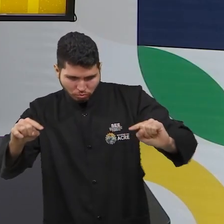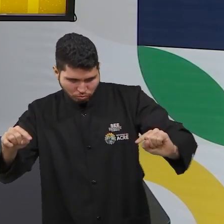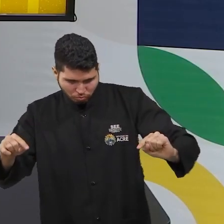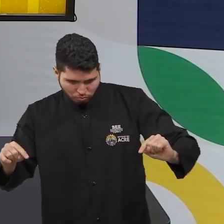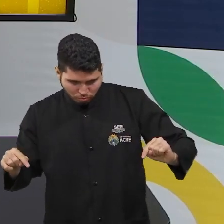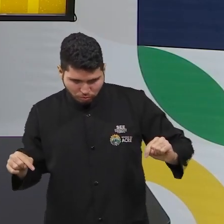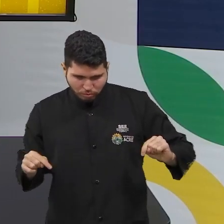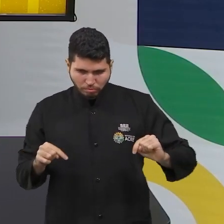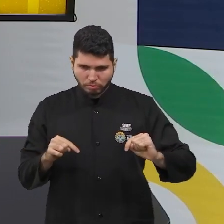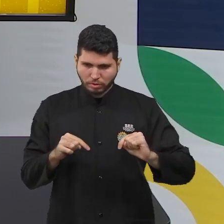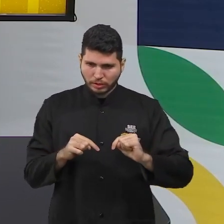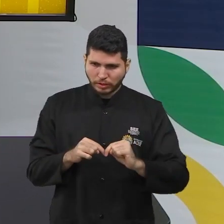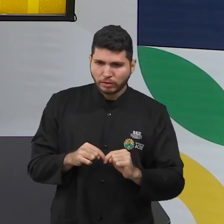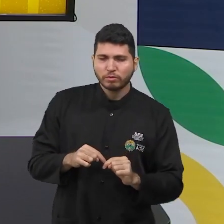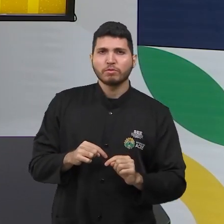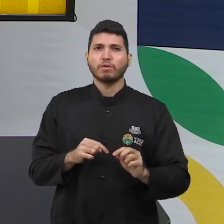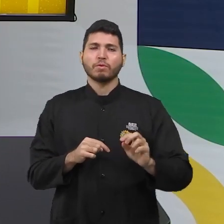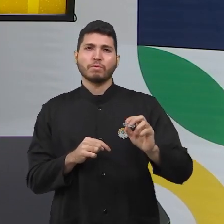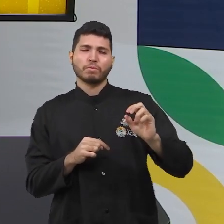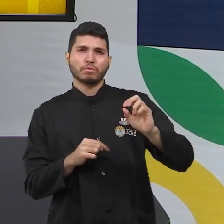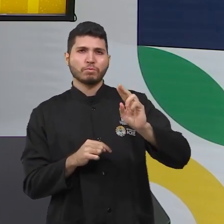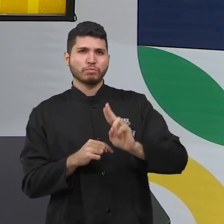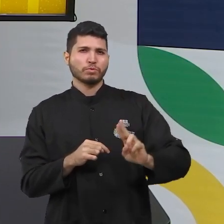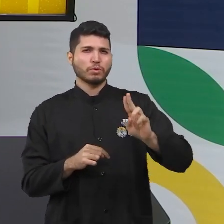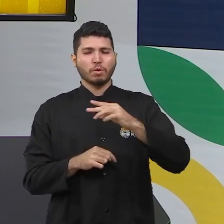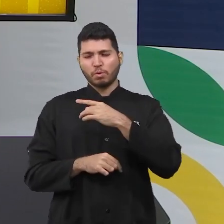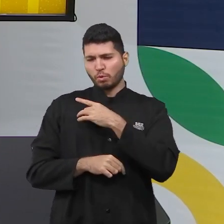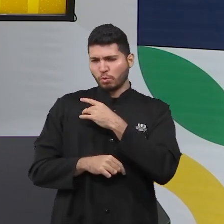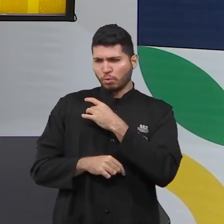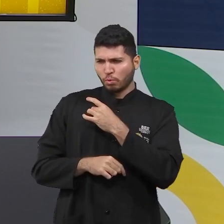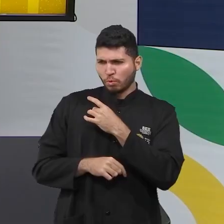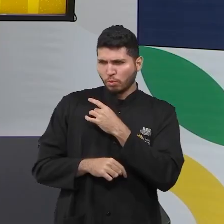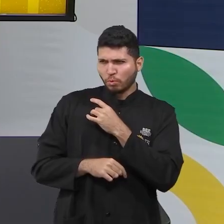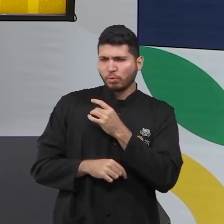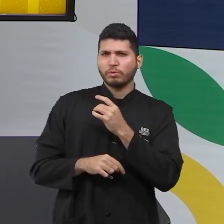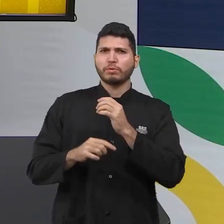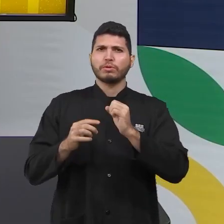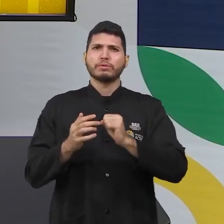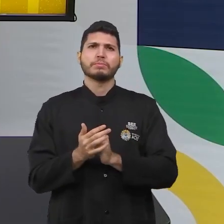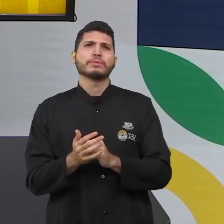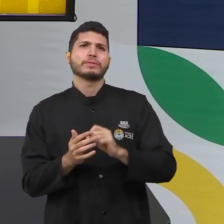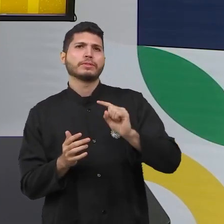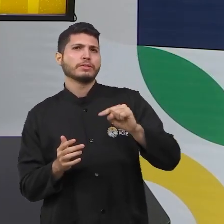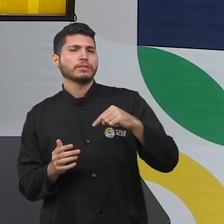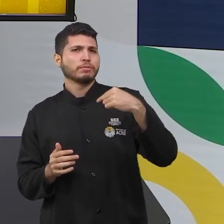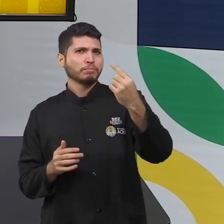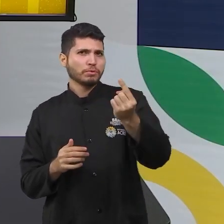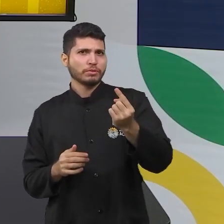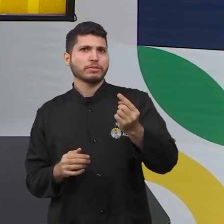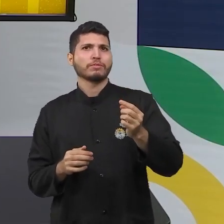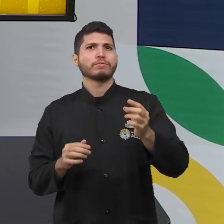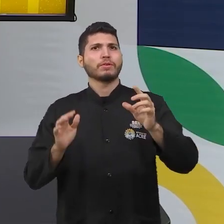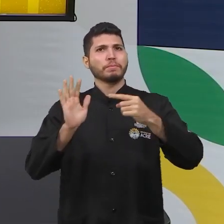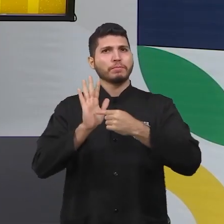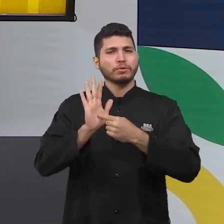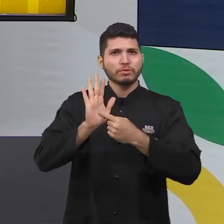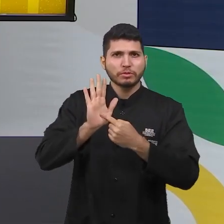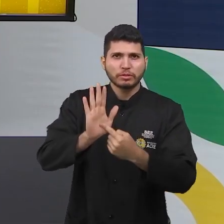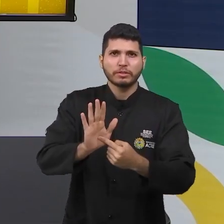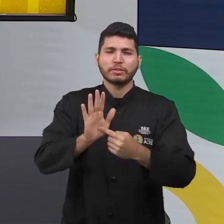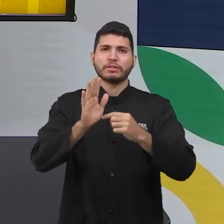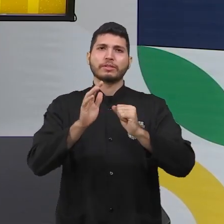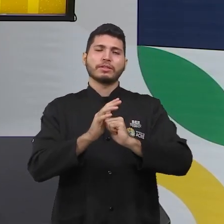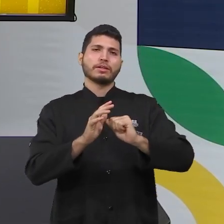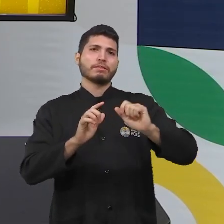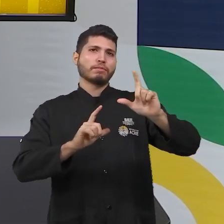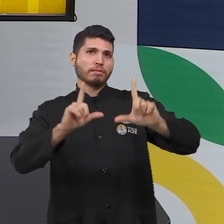que foram possíveis, né, ser mostrados e representados visualmente através da teledramaturgia.